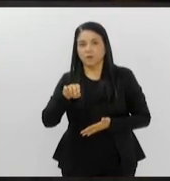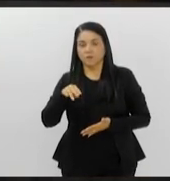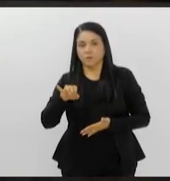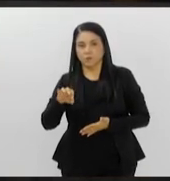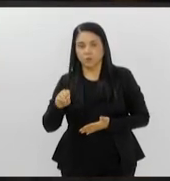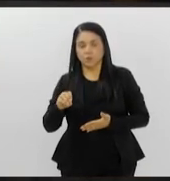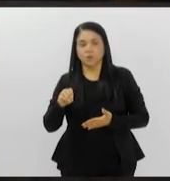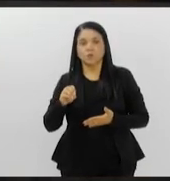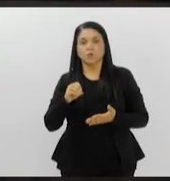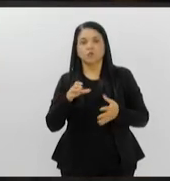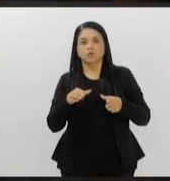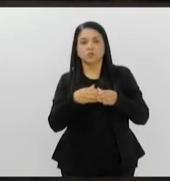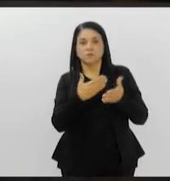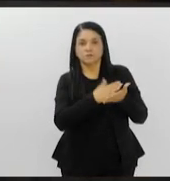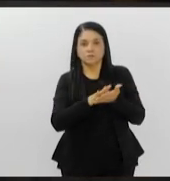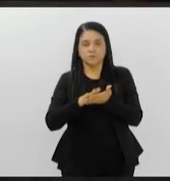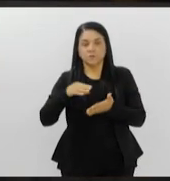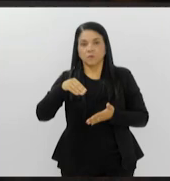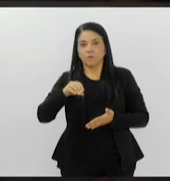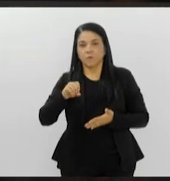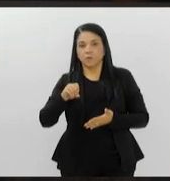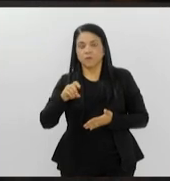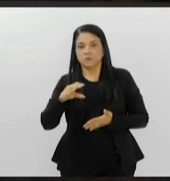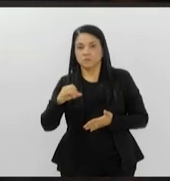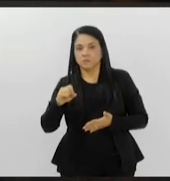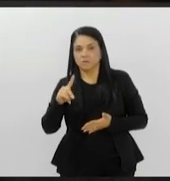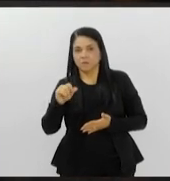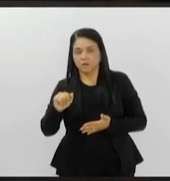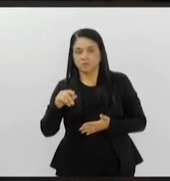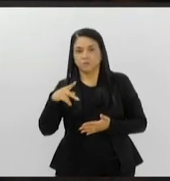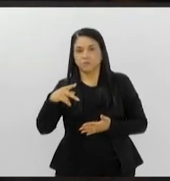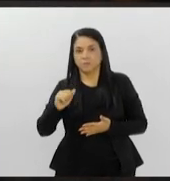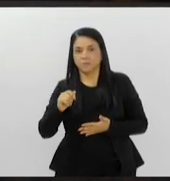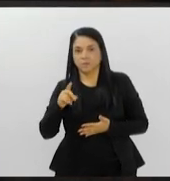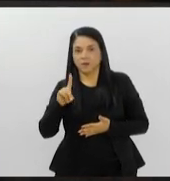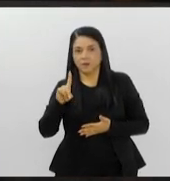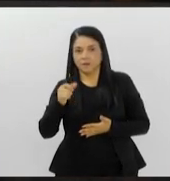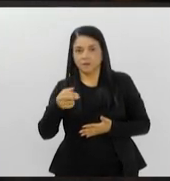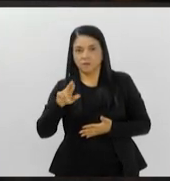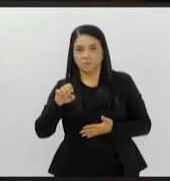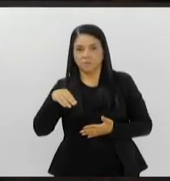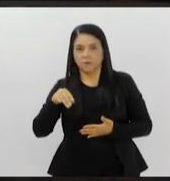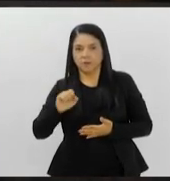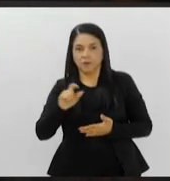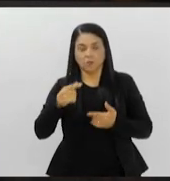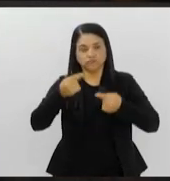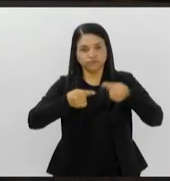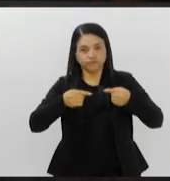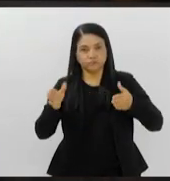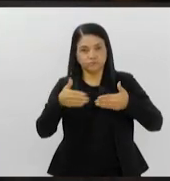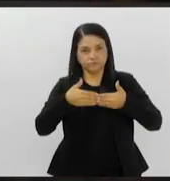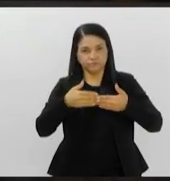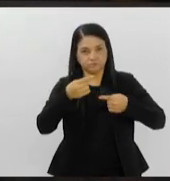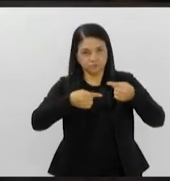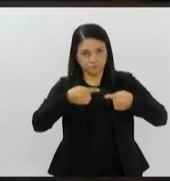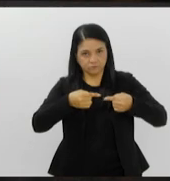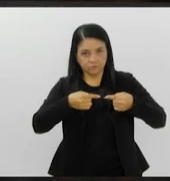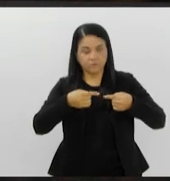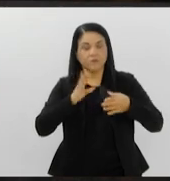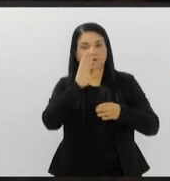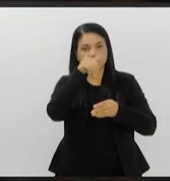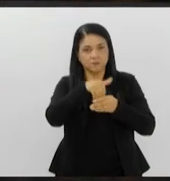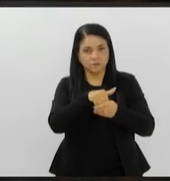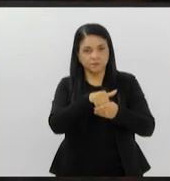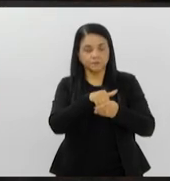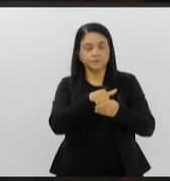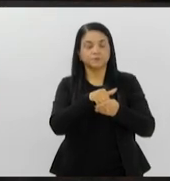Recreativo Escola de Samba Mocidade Independente de Padre Miguel. Em discussão. Não havendo quem queira discutir, encerrada a discussão e votação. Senhores que